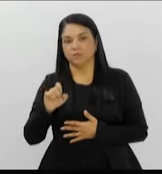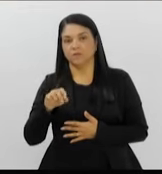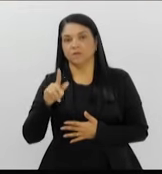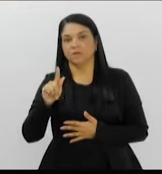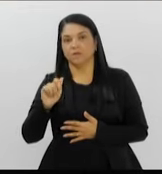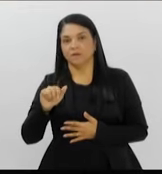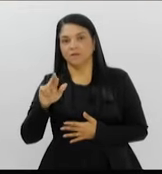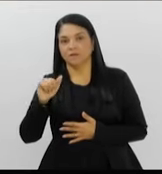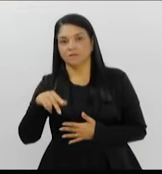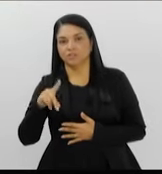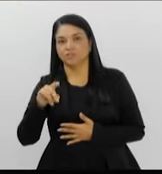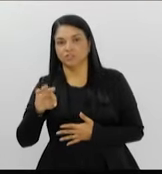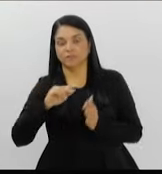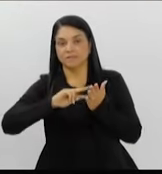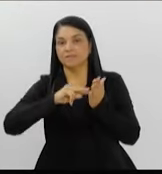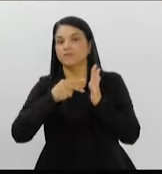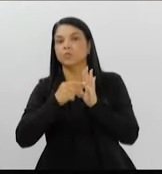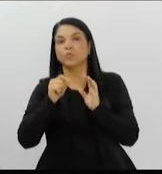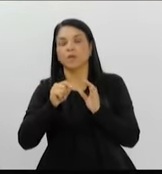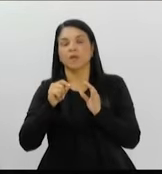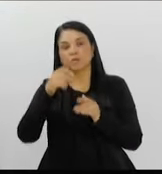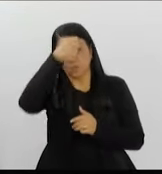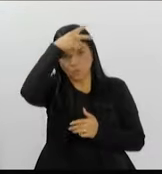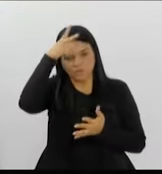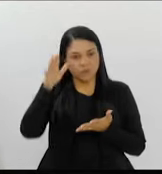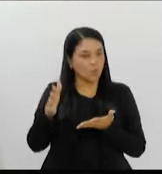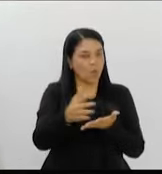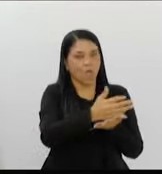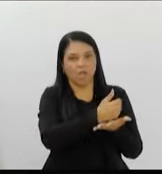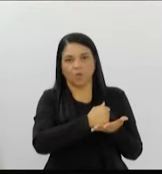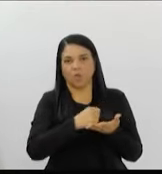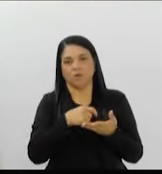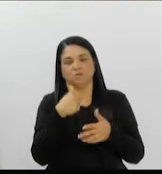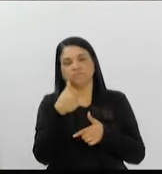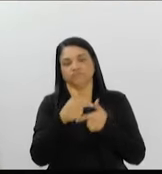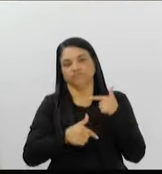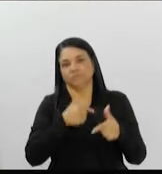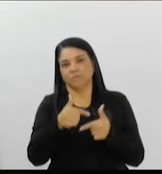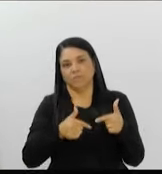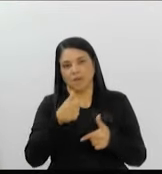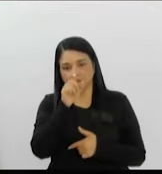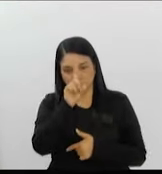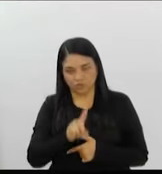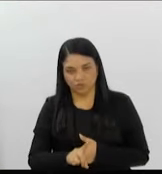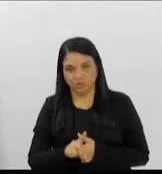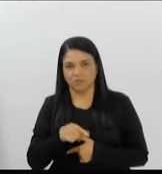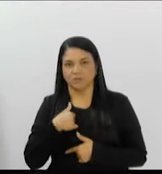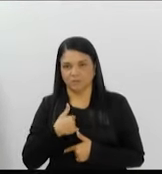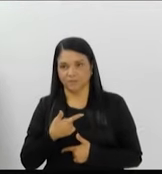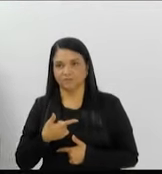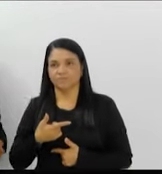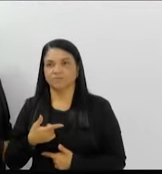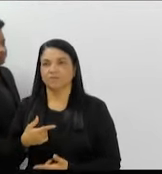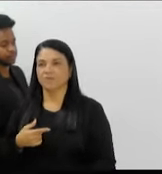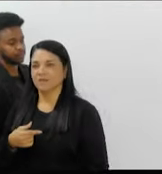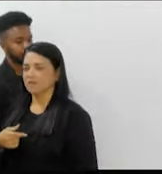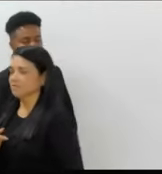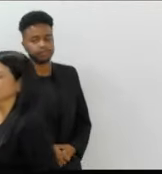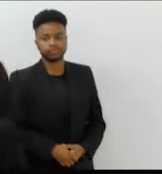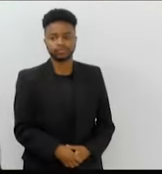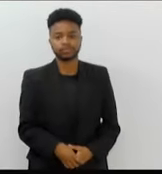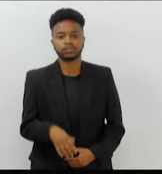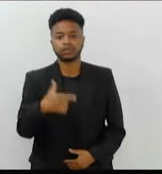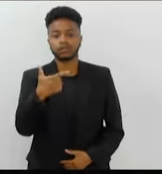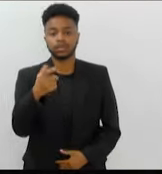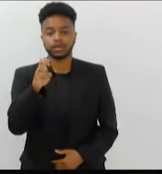prefeito do município não recolhe os direitos dos trabalhadores daquela cidade. 29 milhões de fundo de garantia, 25 milhões de fundo de